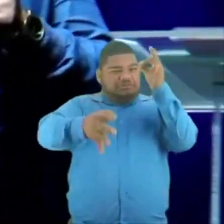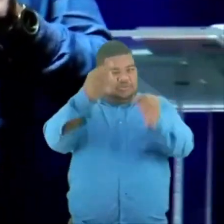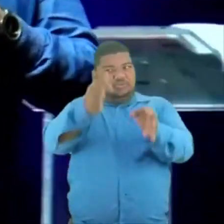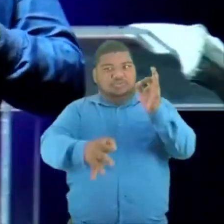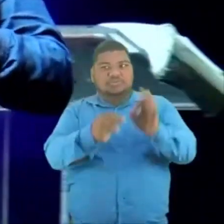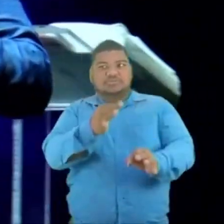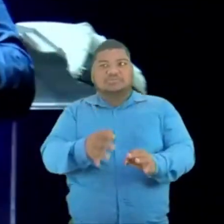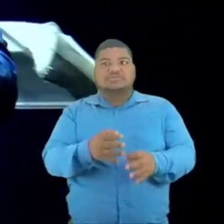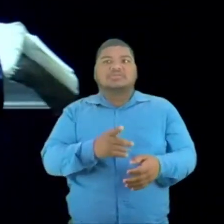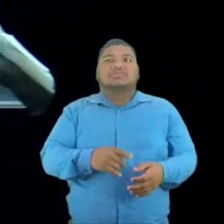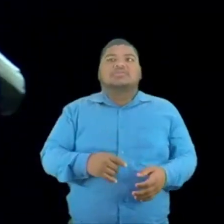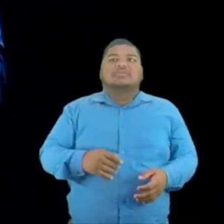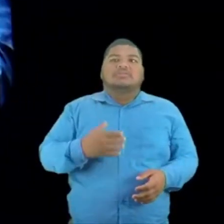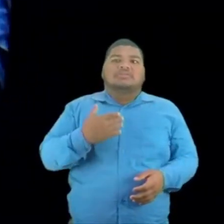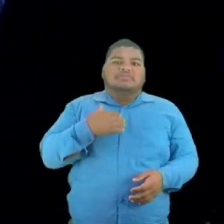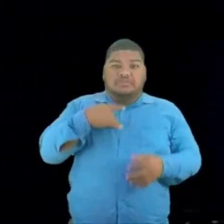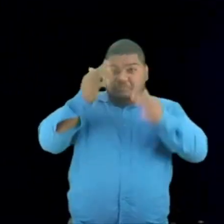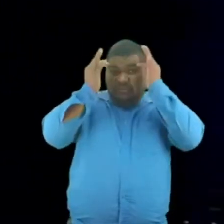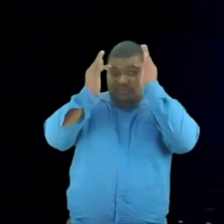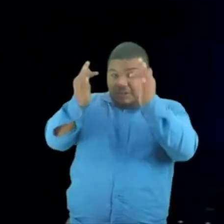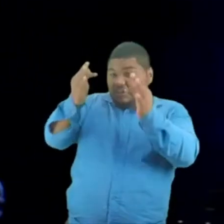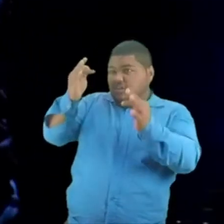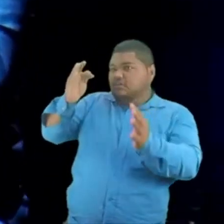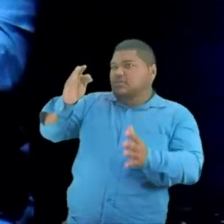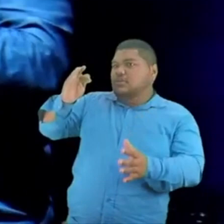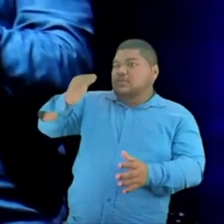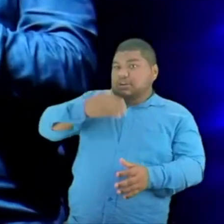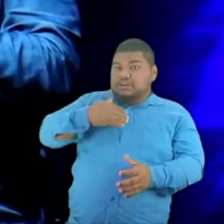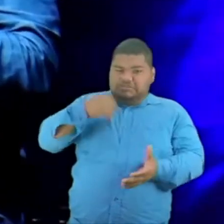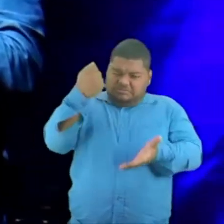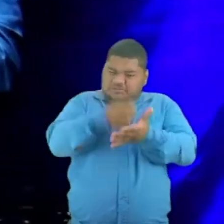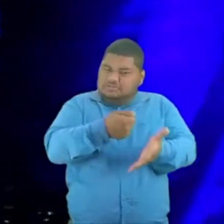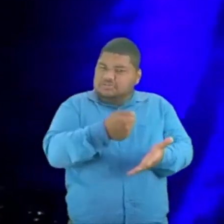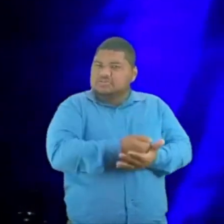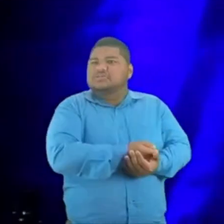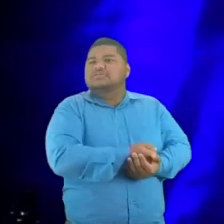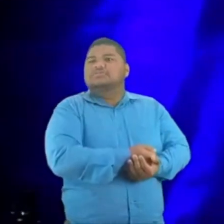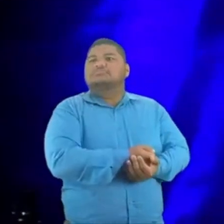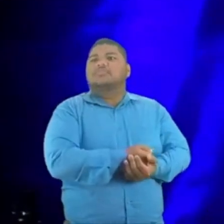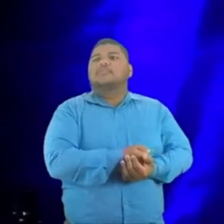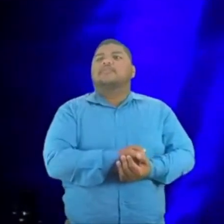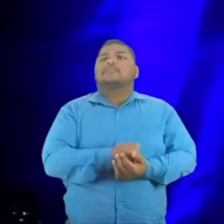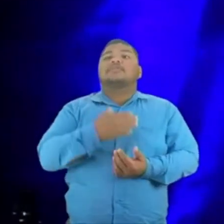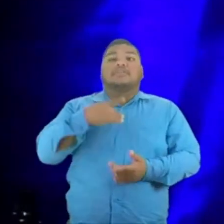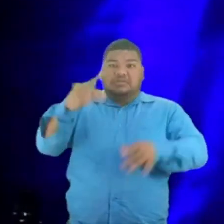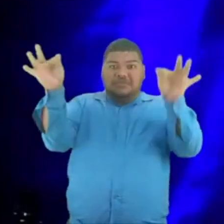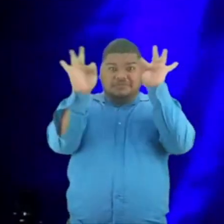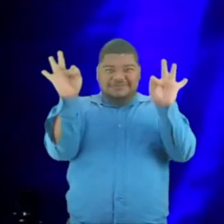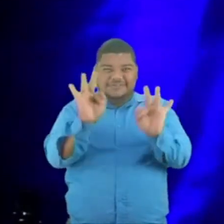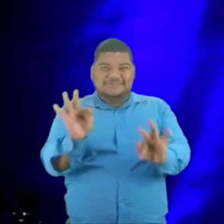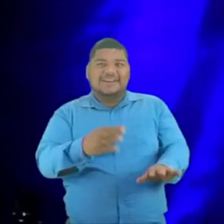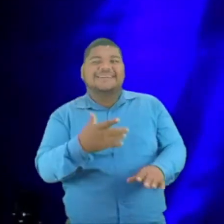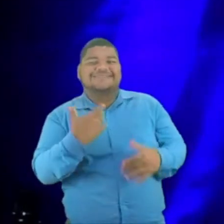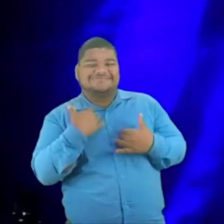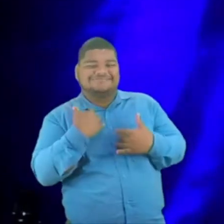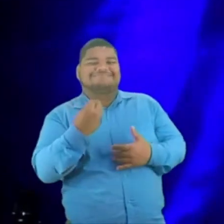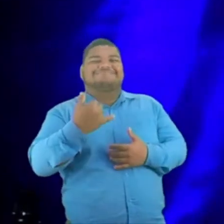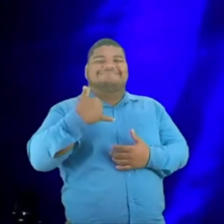pelo menos fui alguém fiel aos meus princípios, e eu fui feliz durante os anos que eu